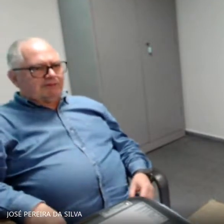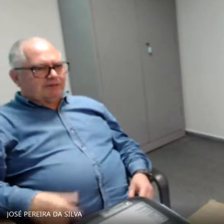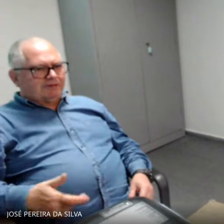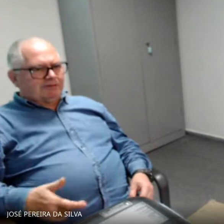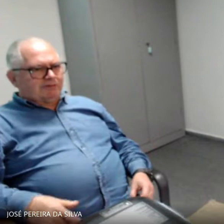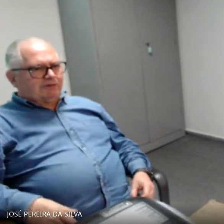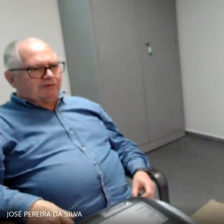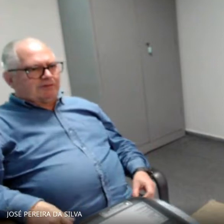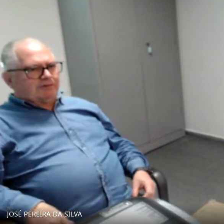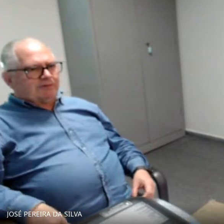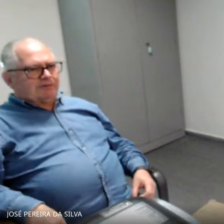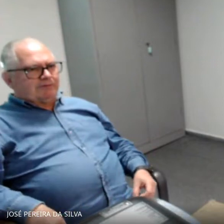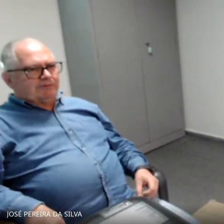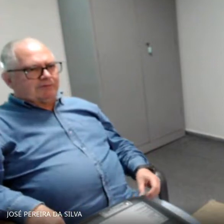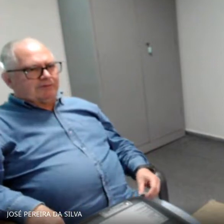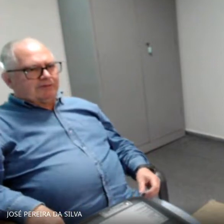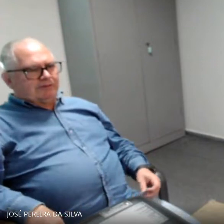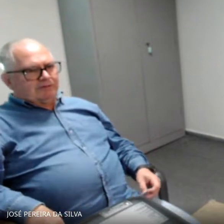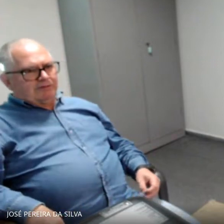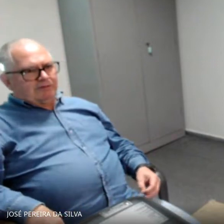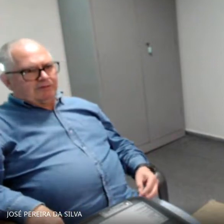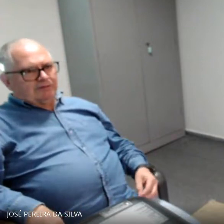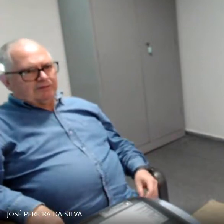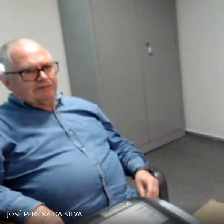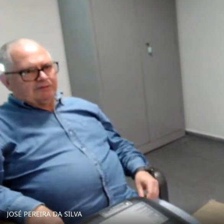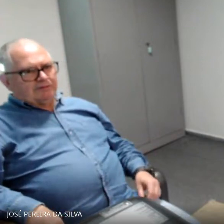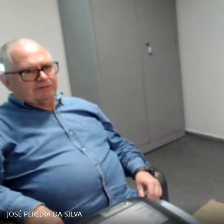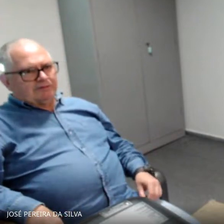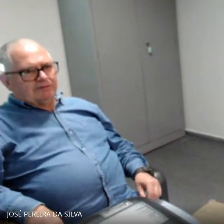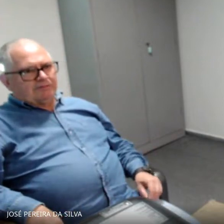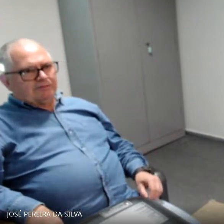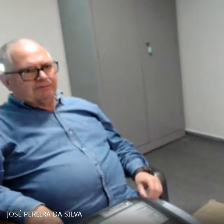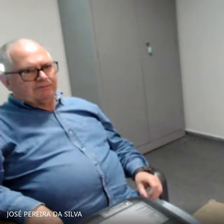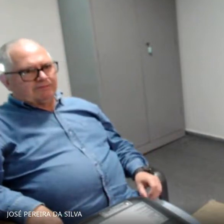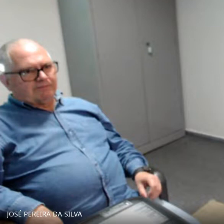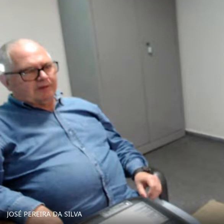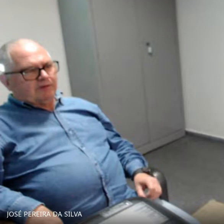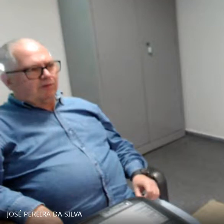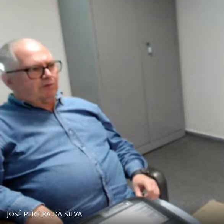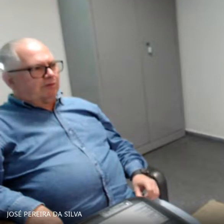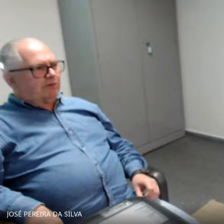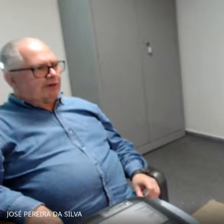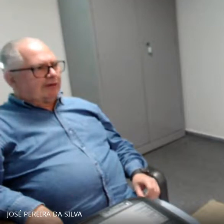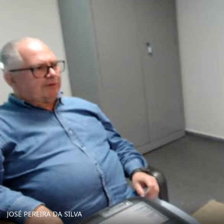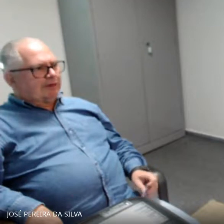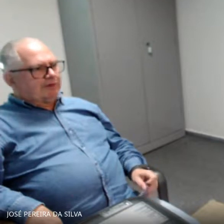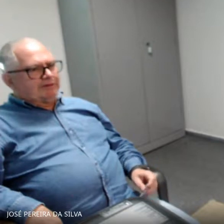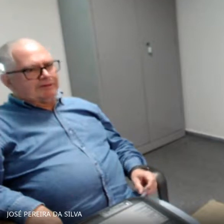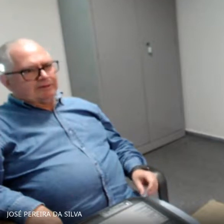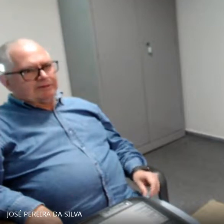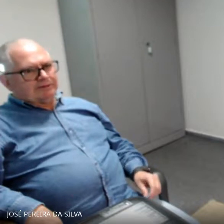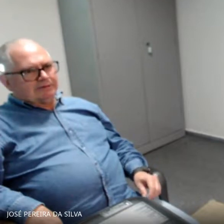Não, o intestino com todo, né? Um ser mais como escritor, mas o outro é que faz toda o delgado, que recebe